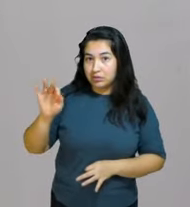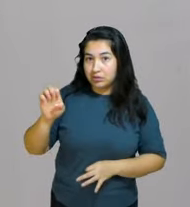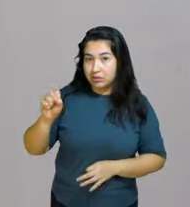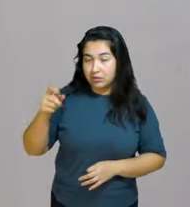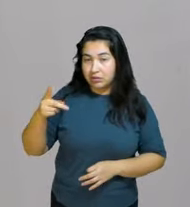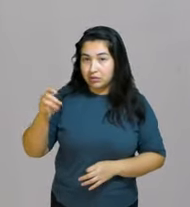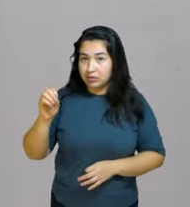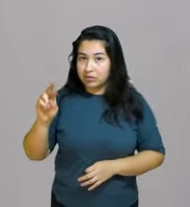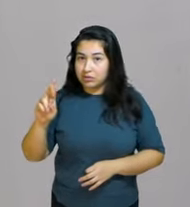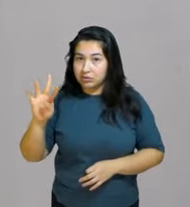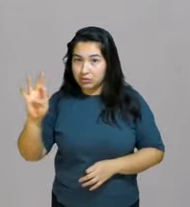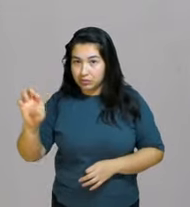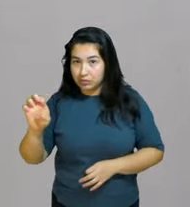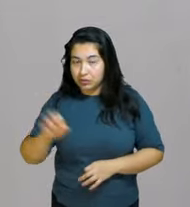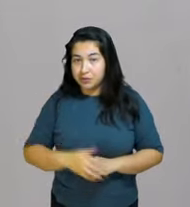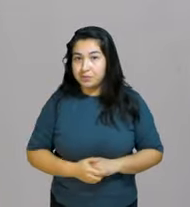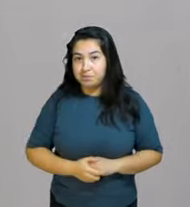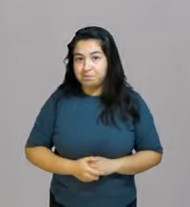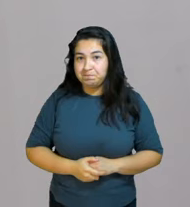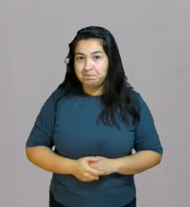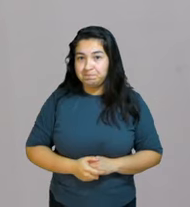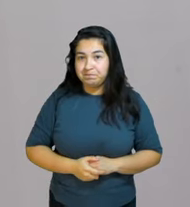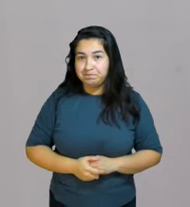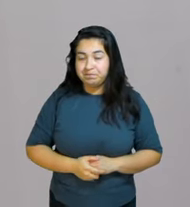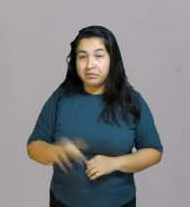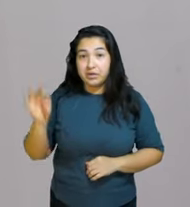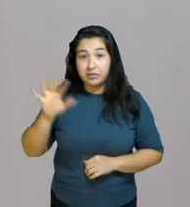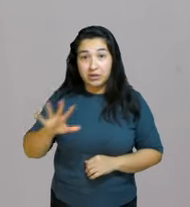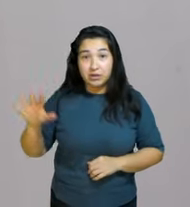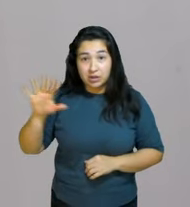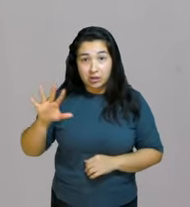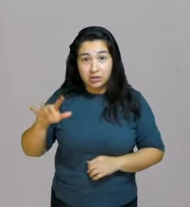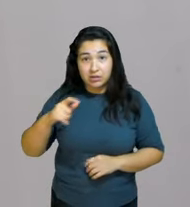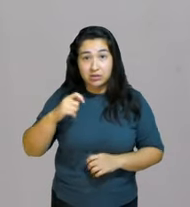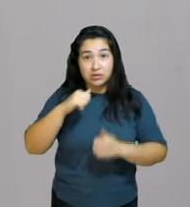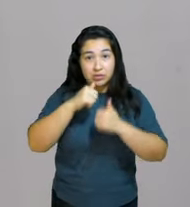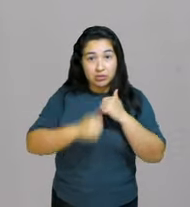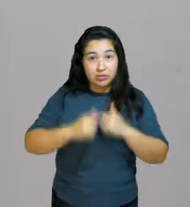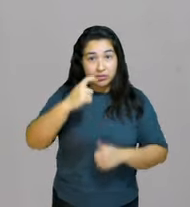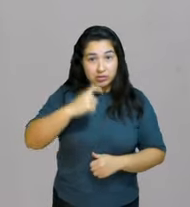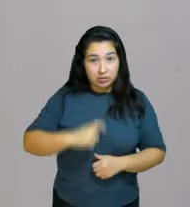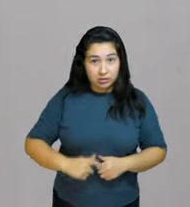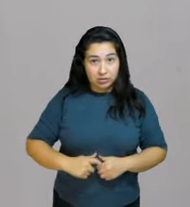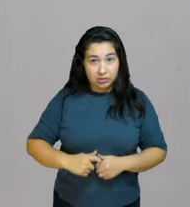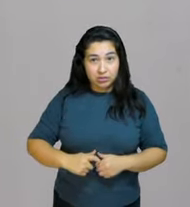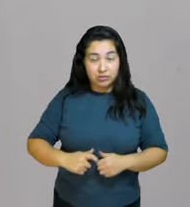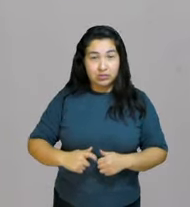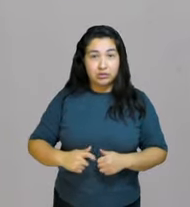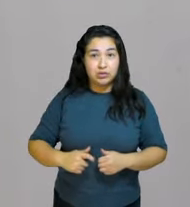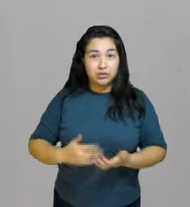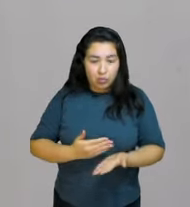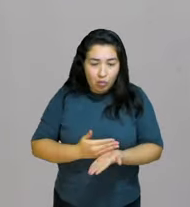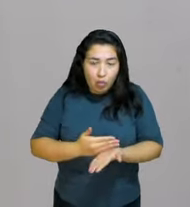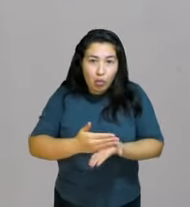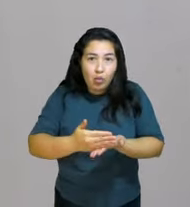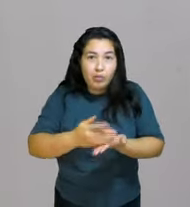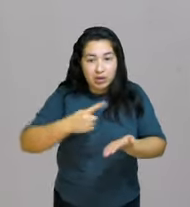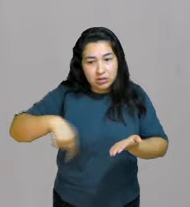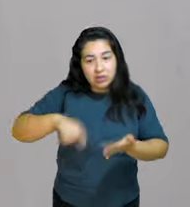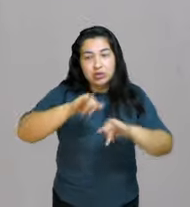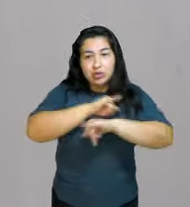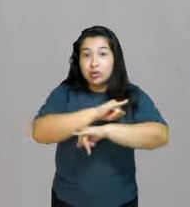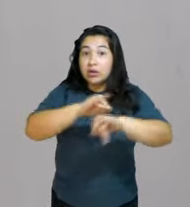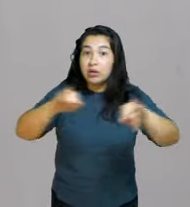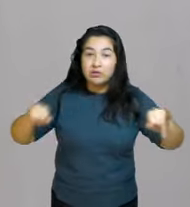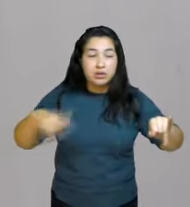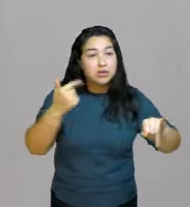um. A forma como a Federação Catarinense de Atletismo foi tratada nesse processo, a partir do momento que nós comunicamos que